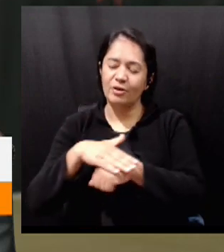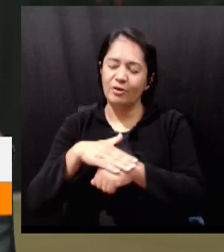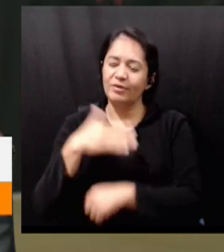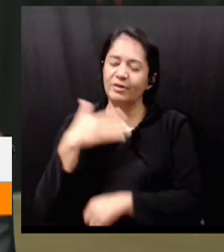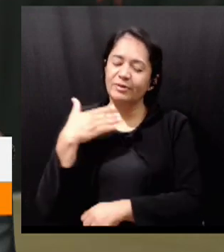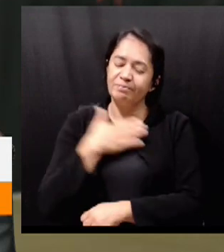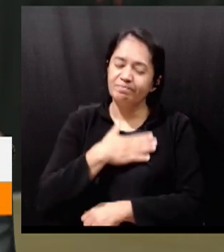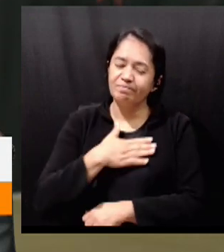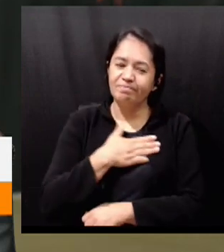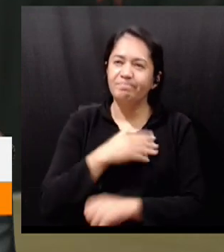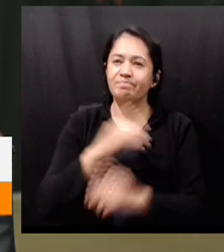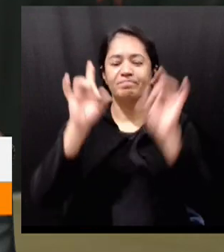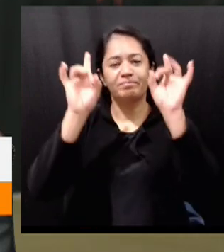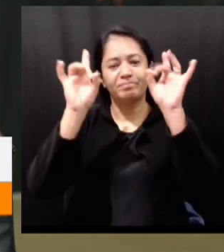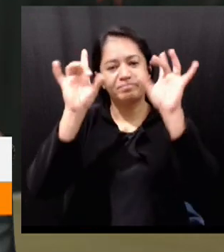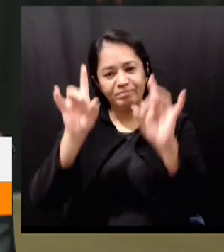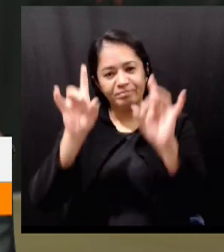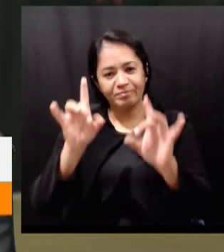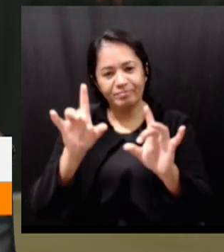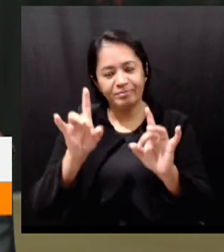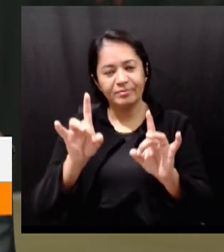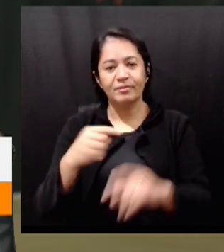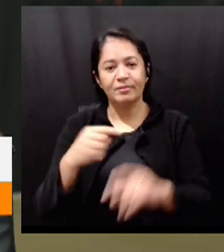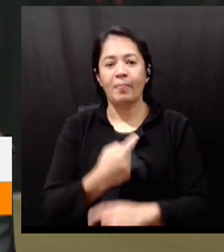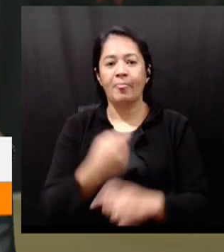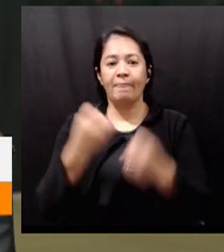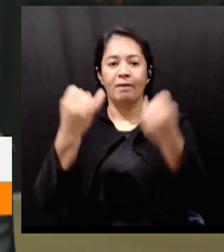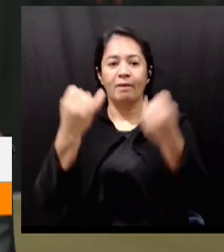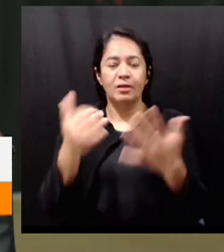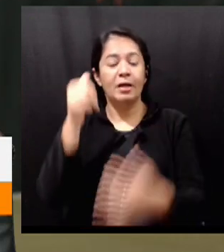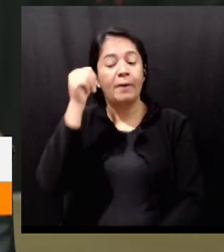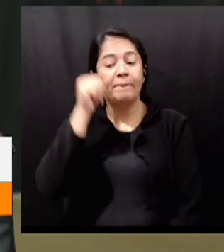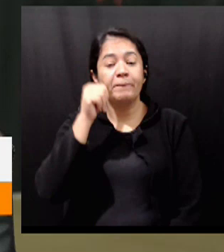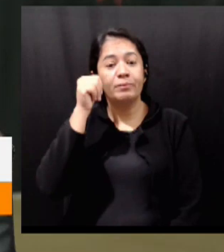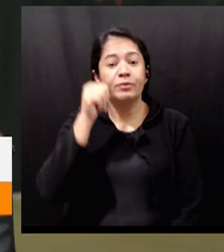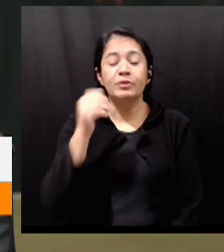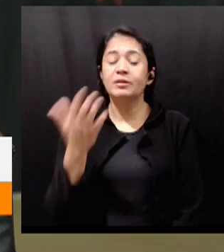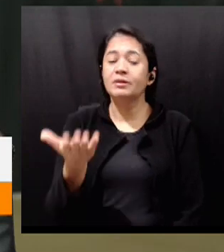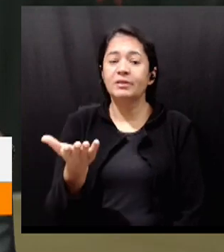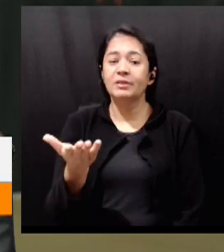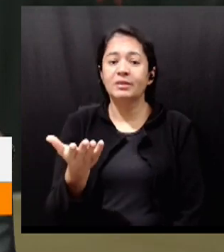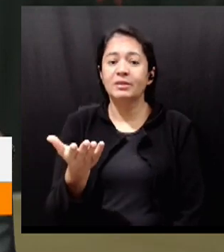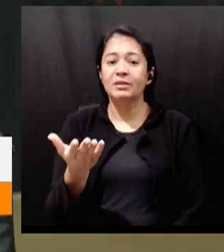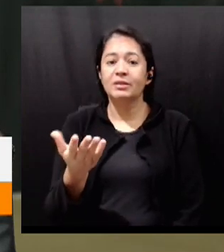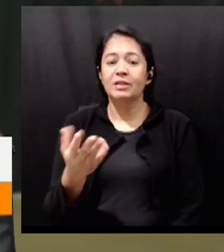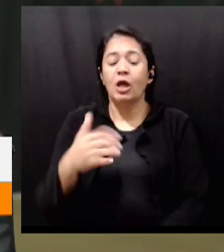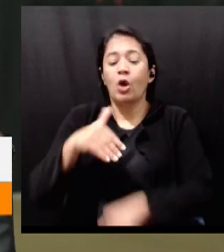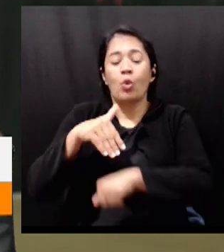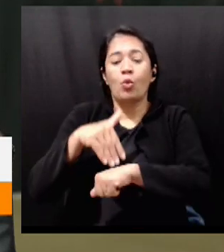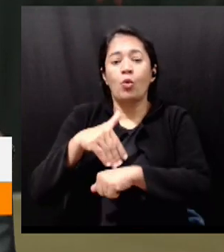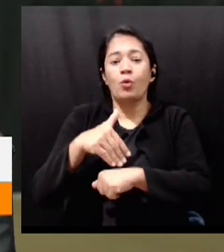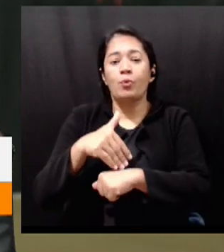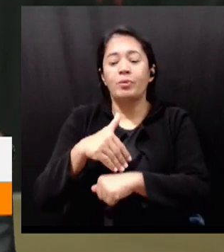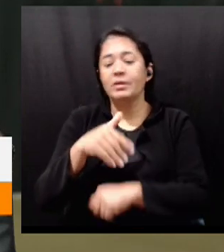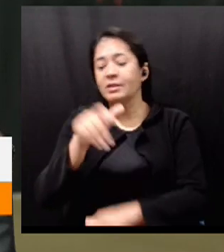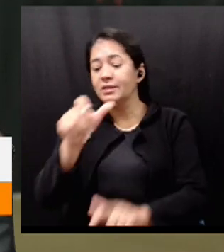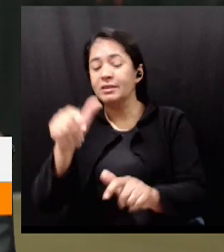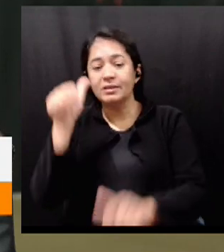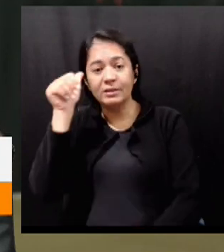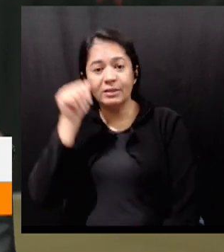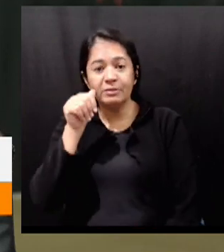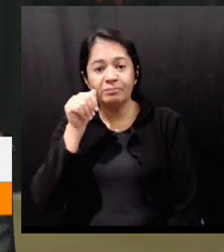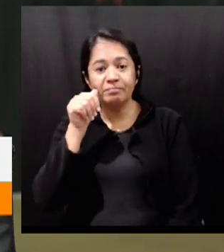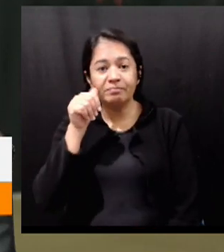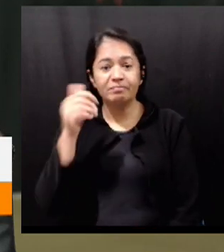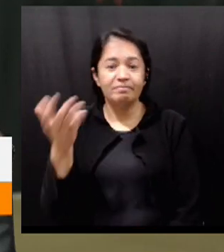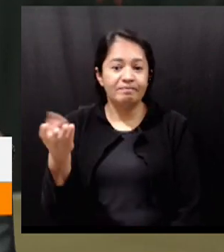especial. A gente está falando das mulheres, né, a culpa de tantas mulheres que elas